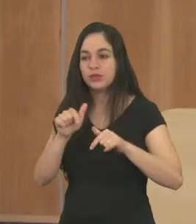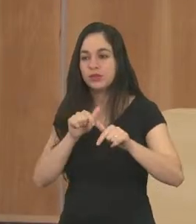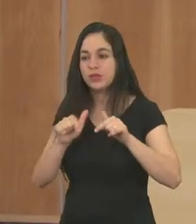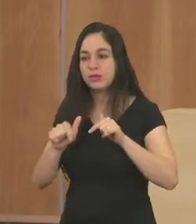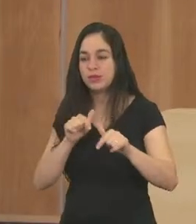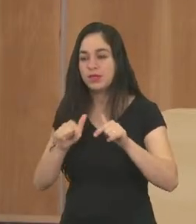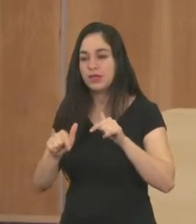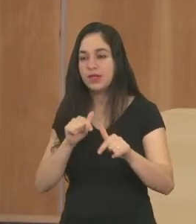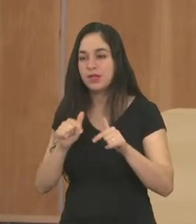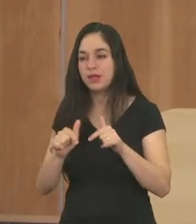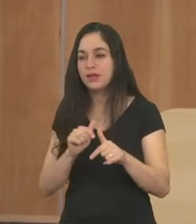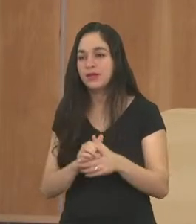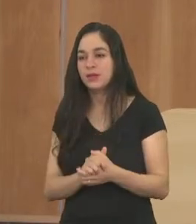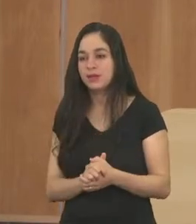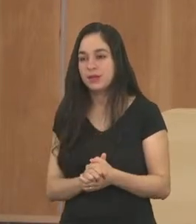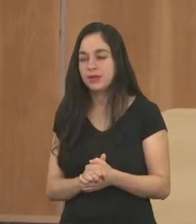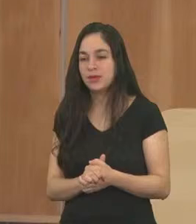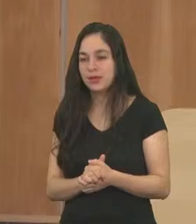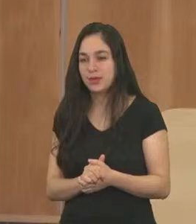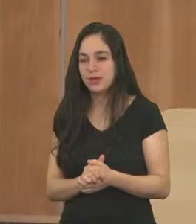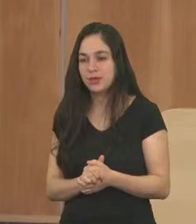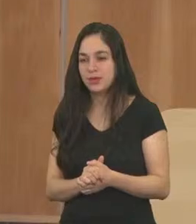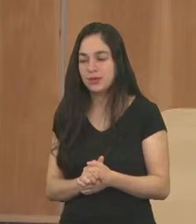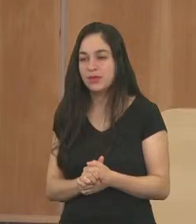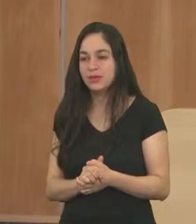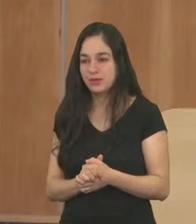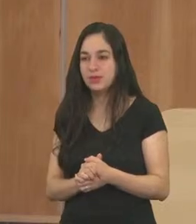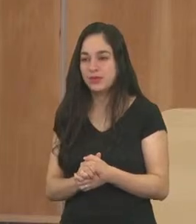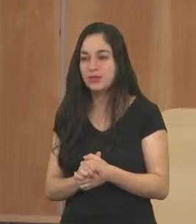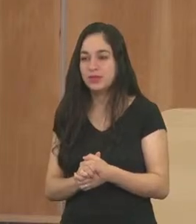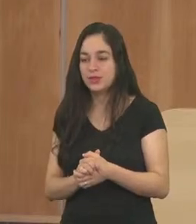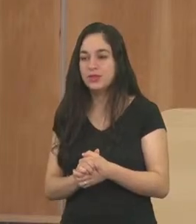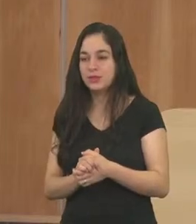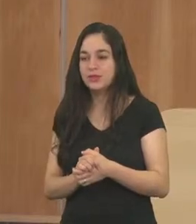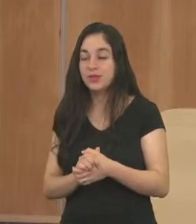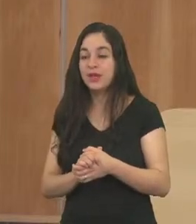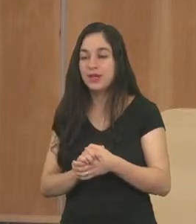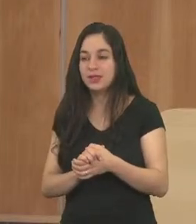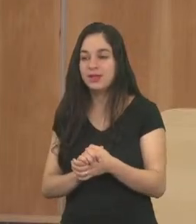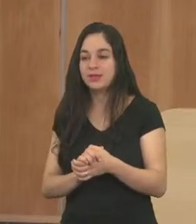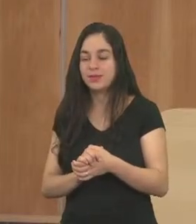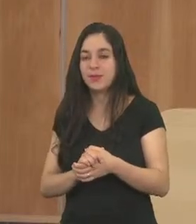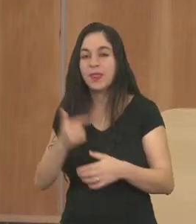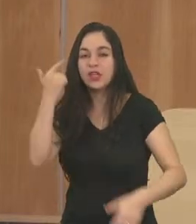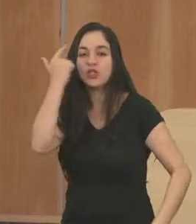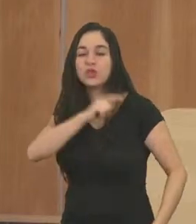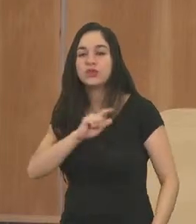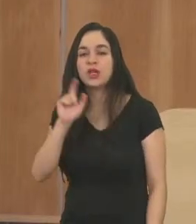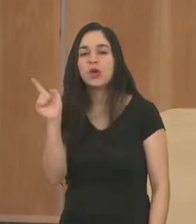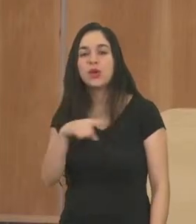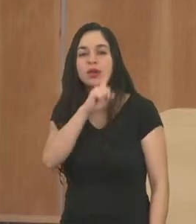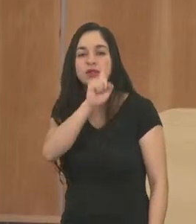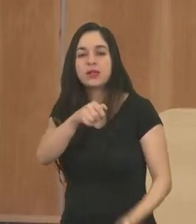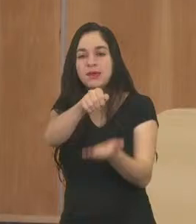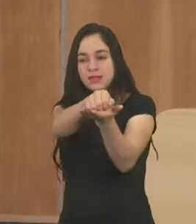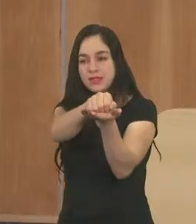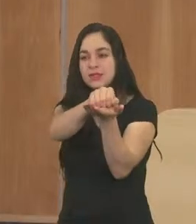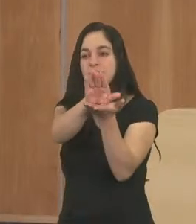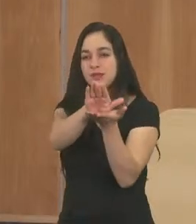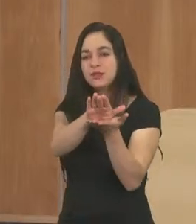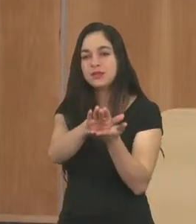da mobilização dos trabalhadores junto com o sindicato, a gente tem êxito e a gente consegue o cancelamento destas